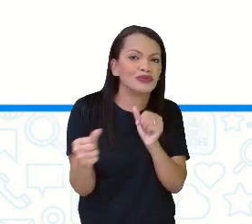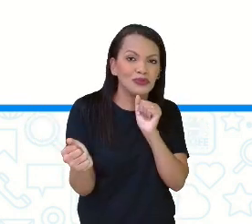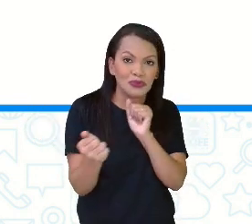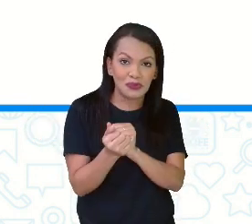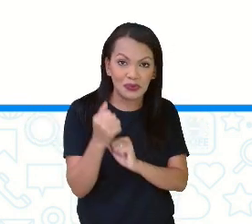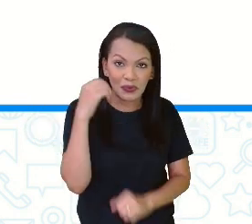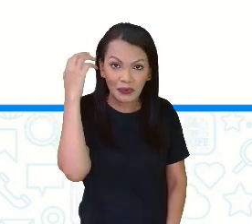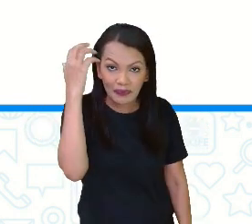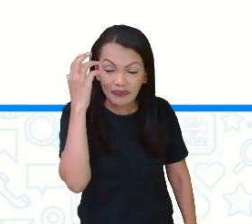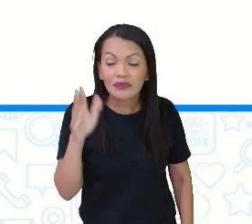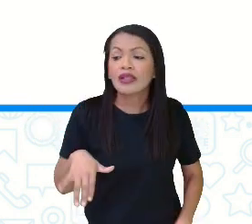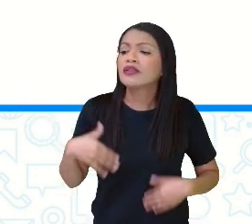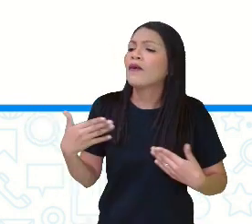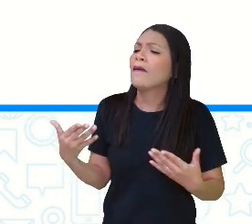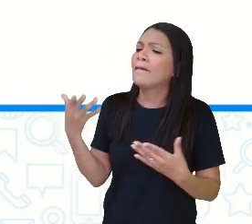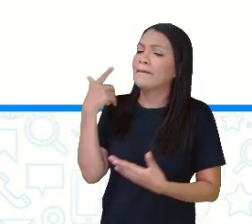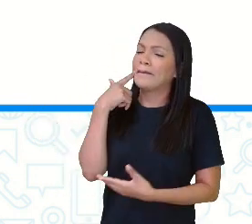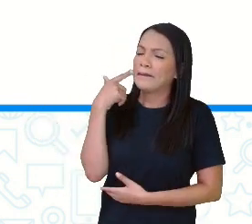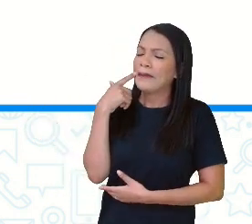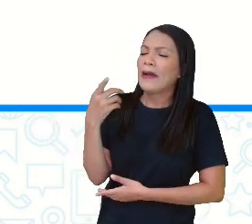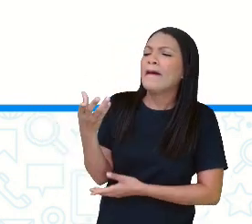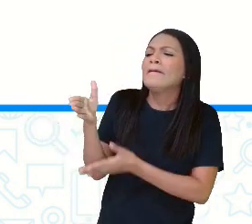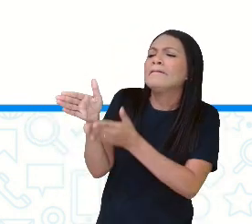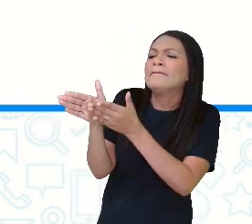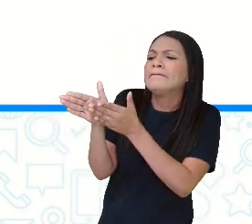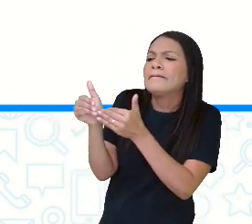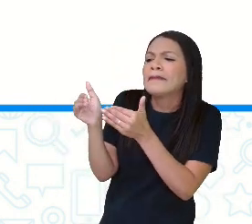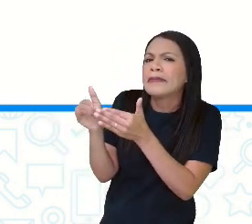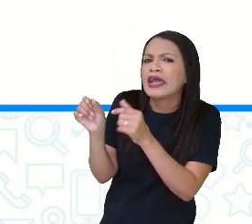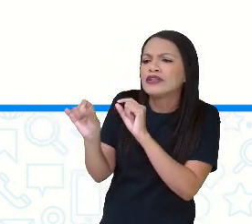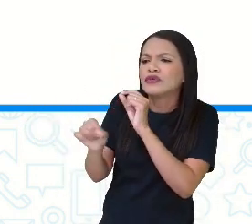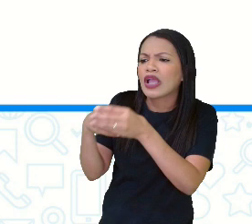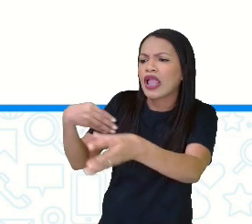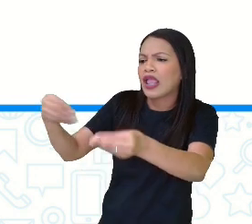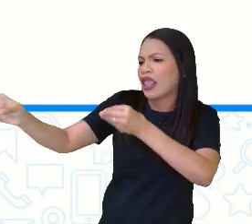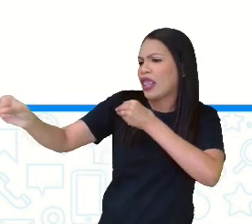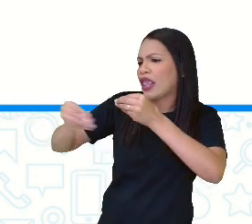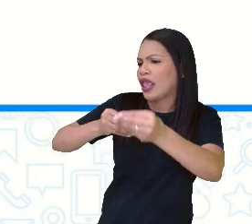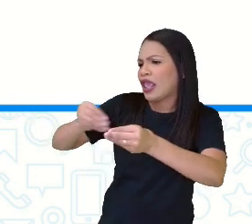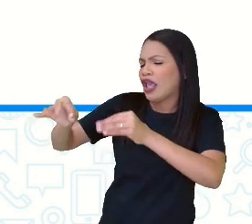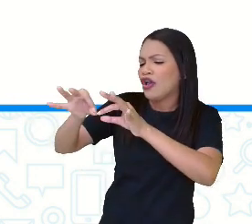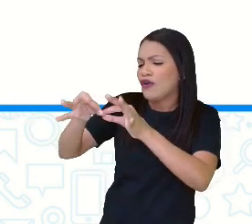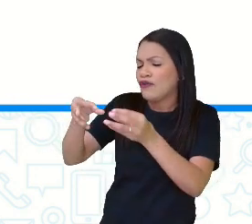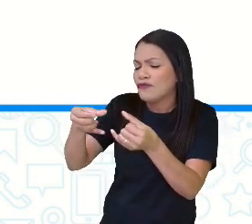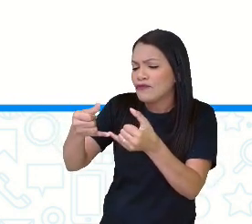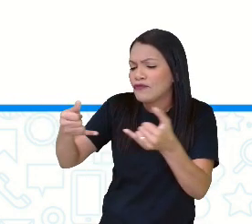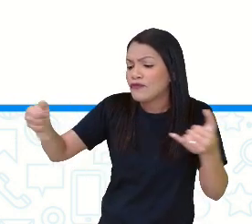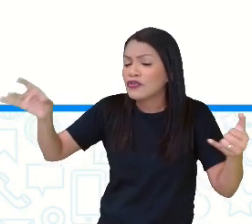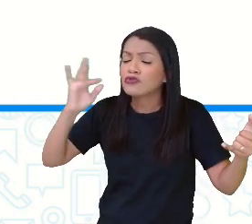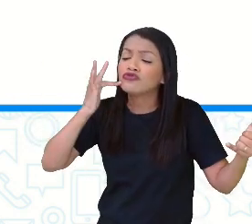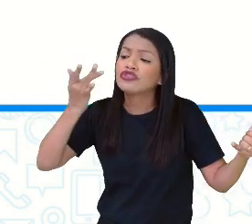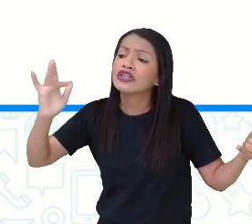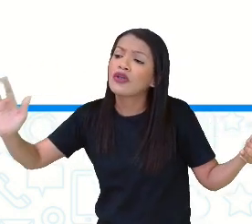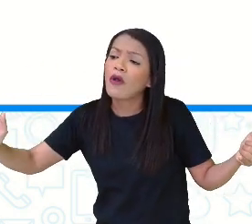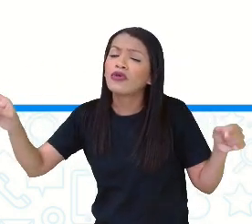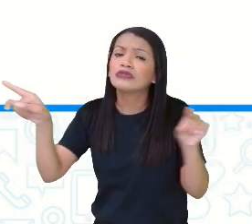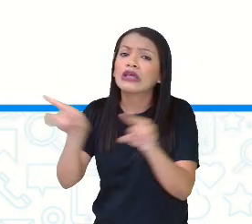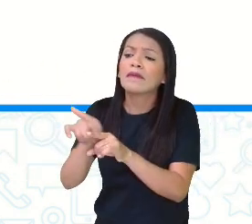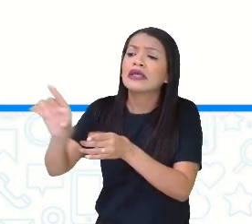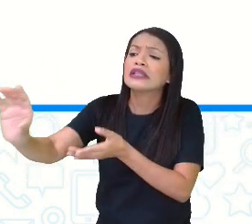vigaristas pedem então mais dinheiro, mais seda e mais fios de ouro para dar prosseguimento ao seu